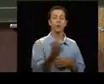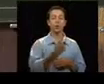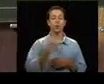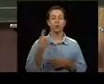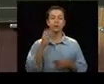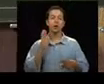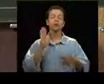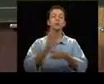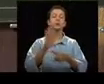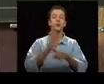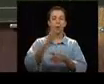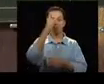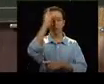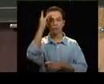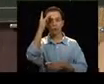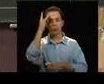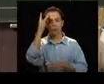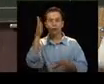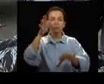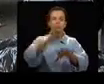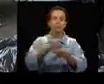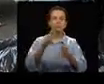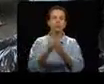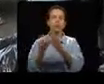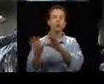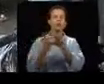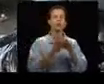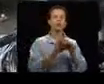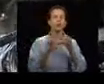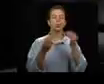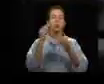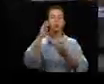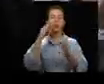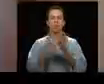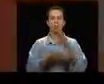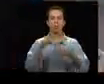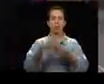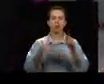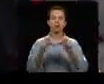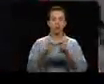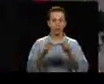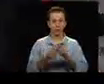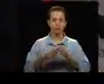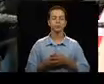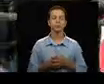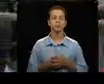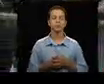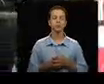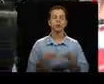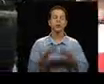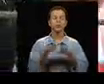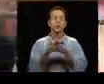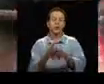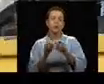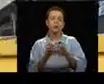ciências, está ajudando as pessoas a se envolver um pouco mais nesse contexto e entender um pouco mais esse trabalho que elas